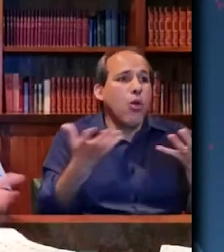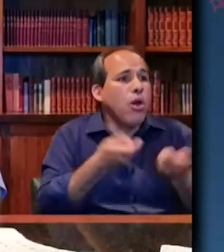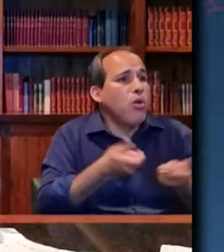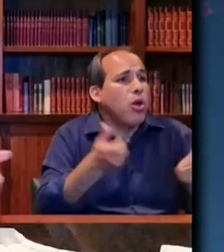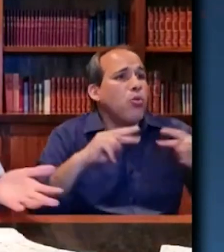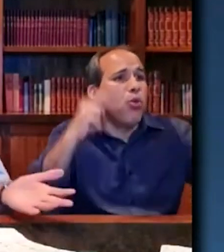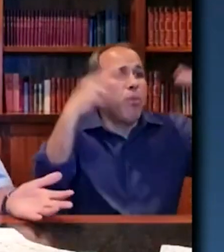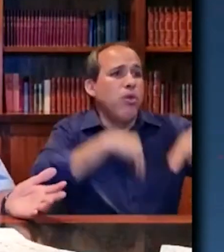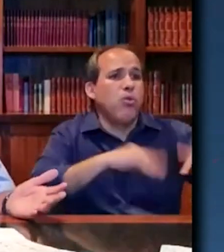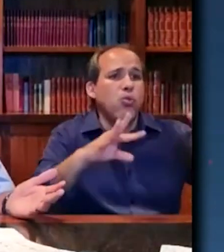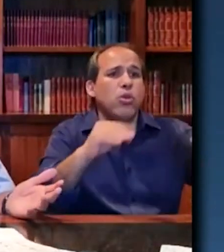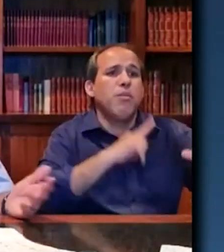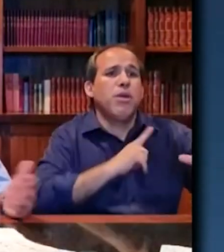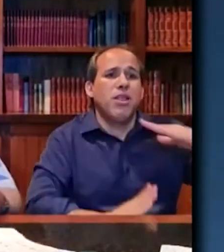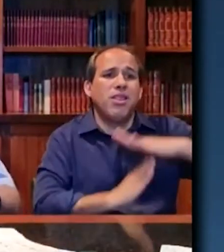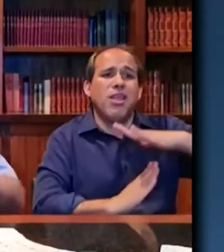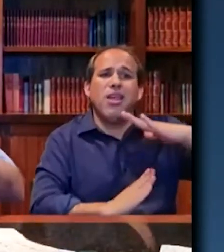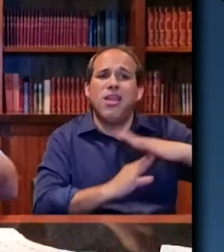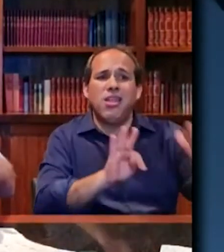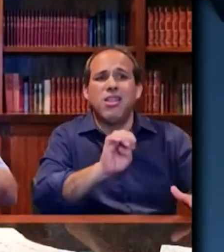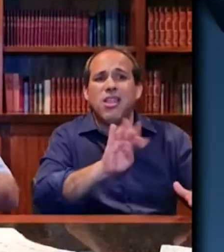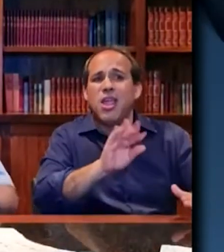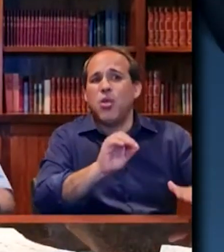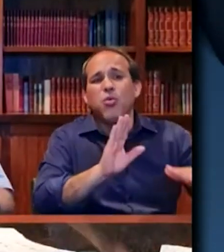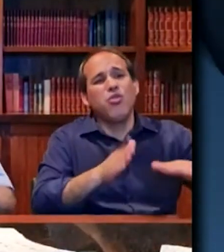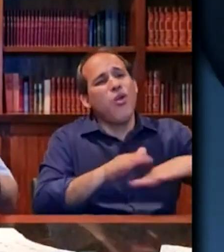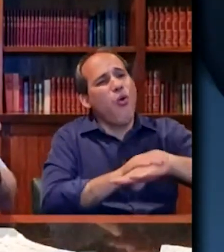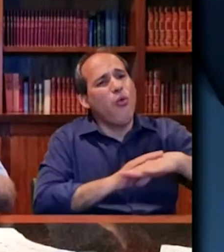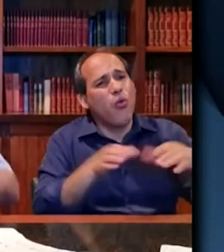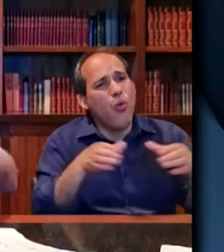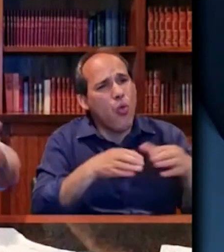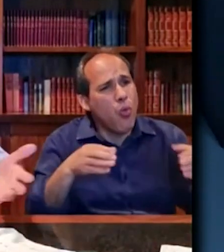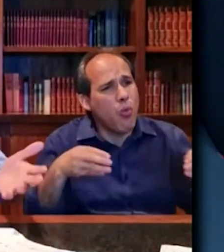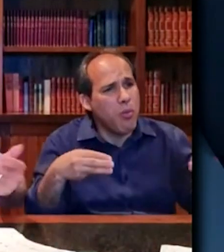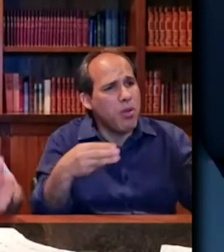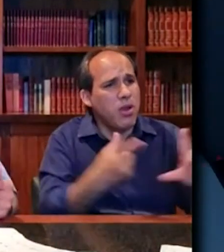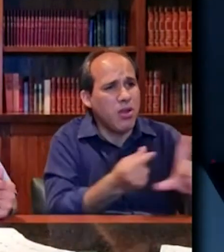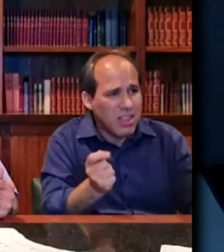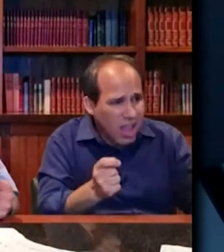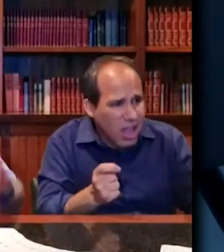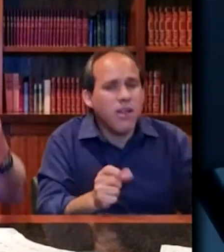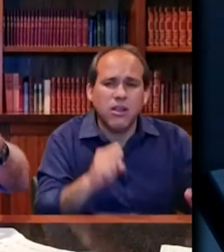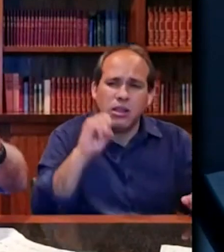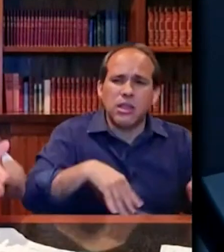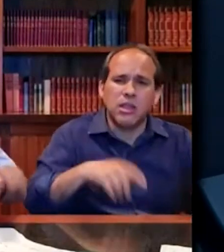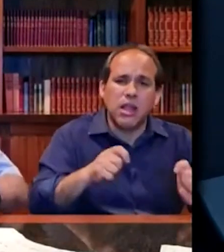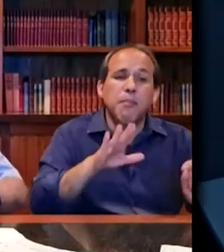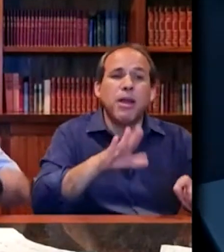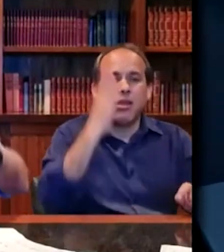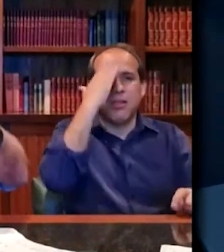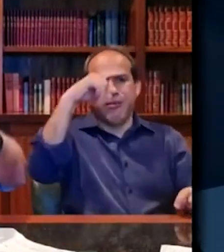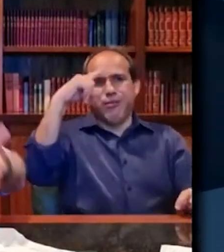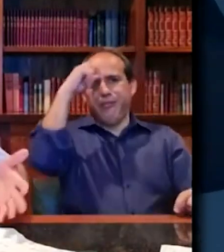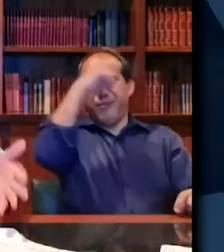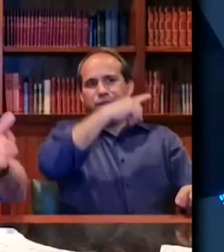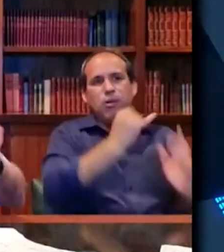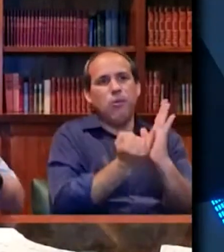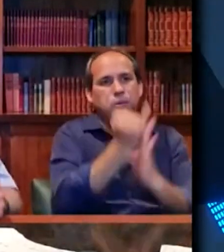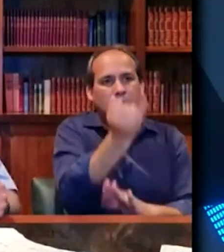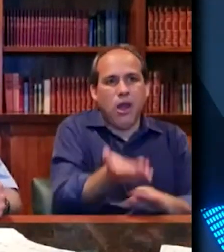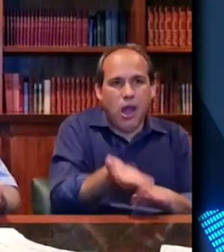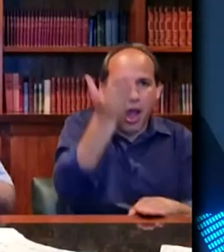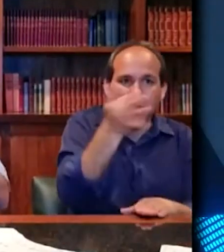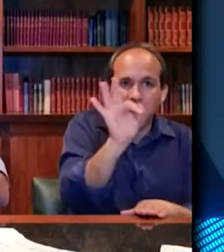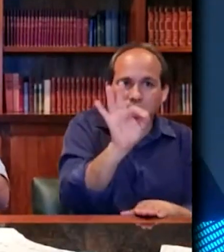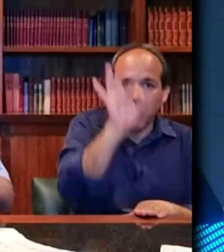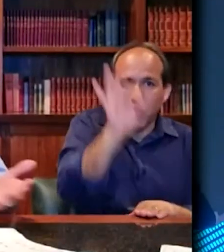ouvir. Então, o presidente Bolsonaro, pela sua característica, pela sua sinceridade, que ou